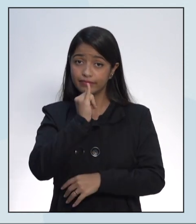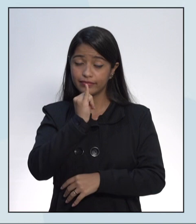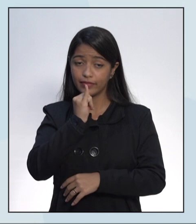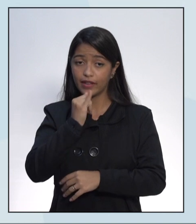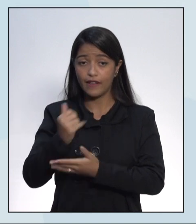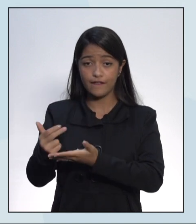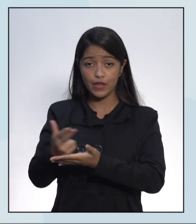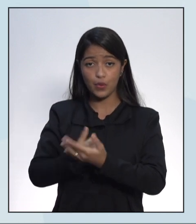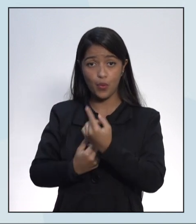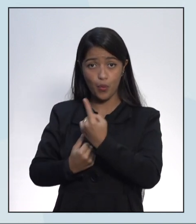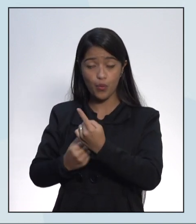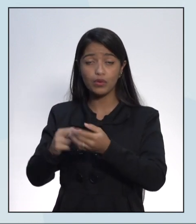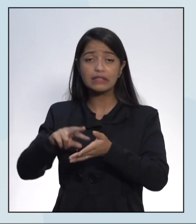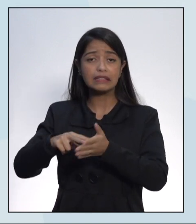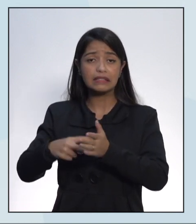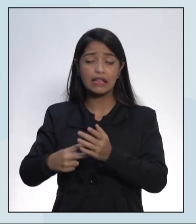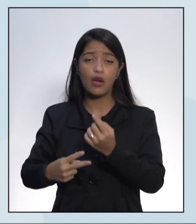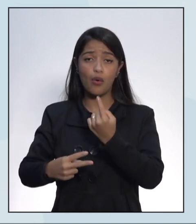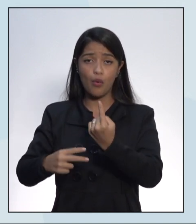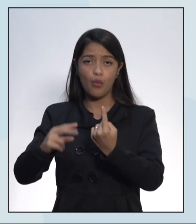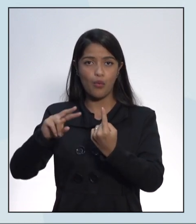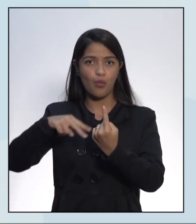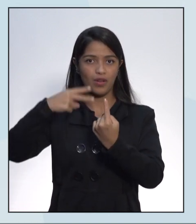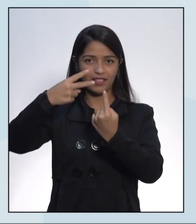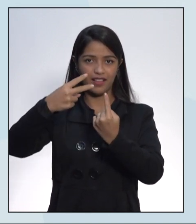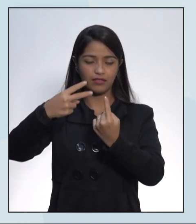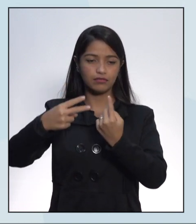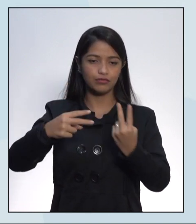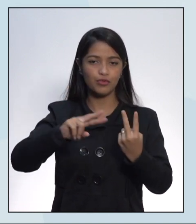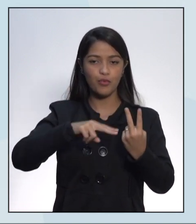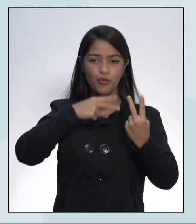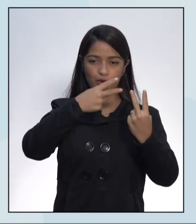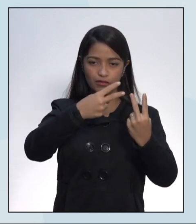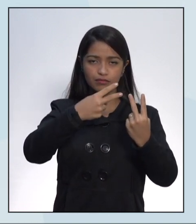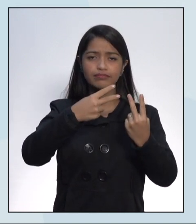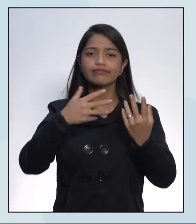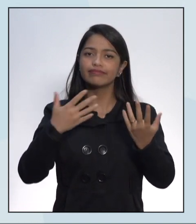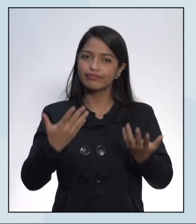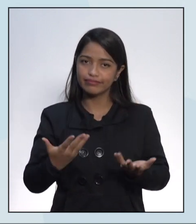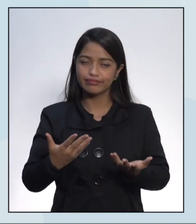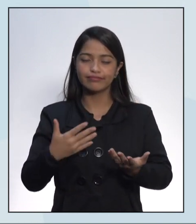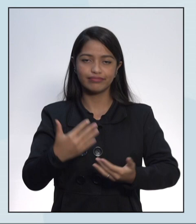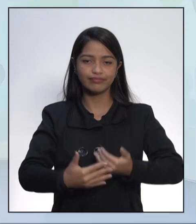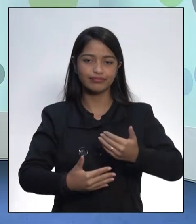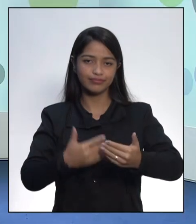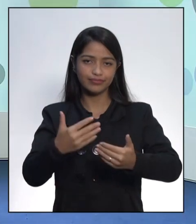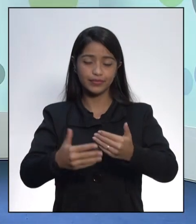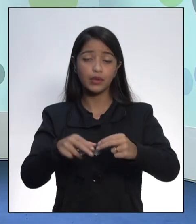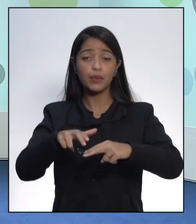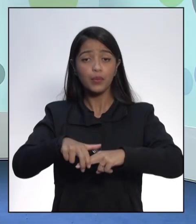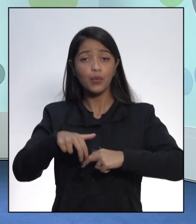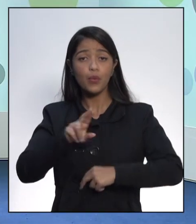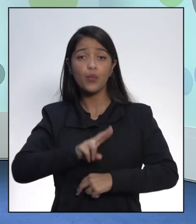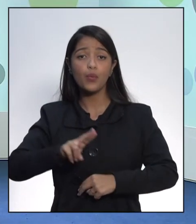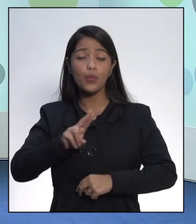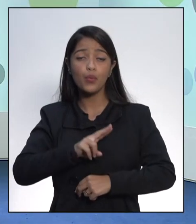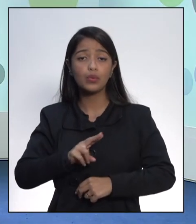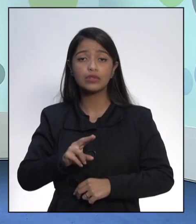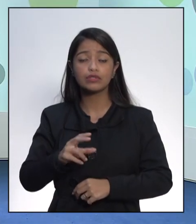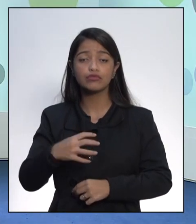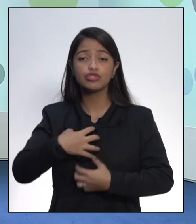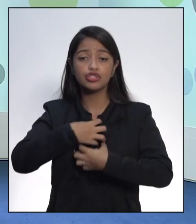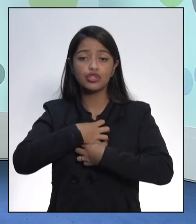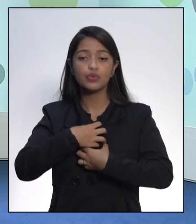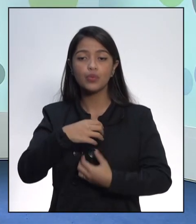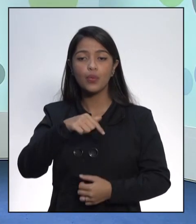1 ao quadrado, a figura 2 é referente a 2 ao quadrado, e assim sucessivamente. Por isso que a gente utiliza o termo ao quadrado, né, Rafa?